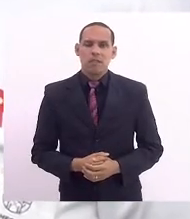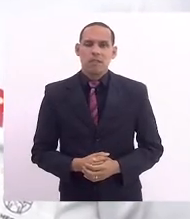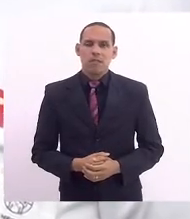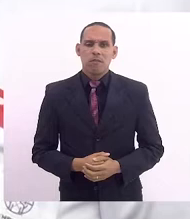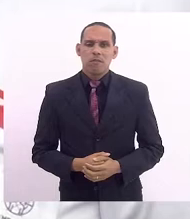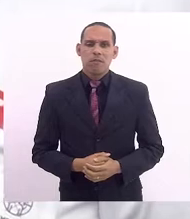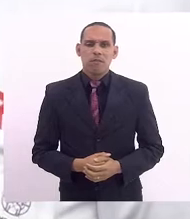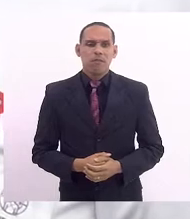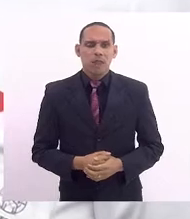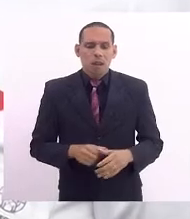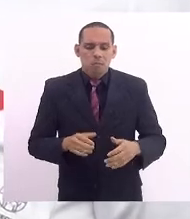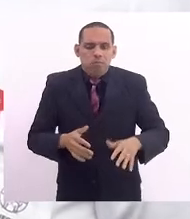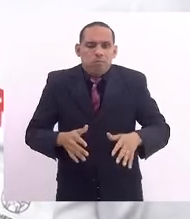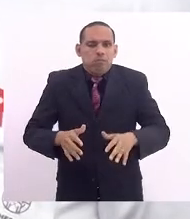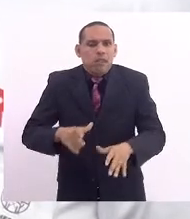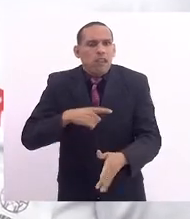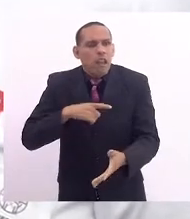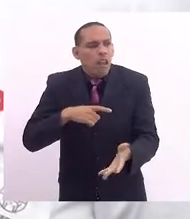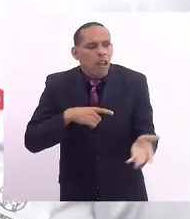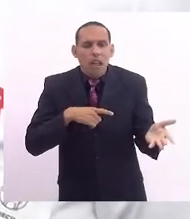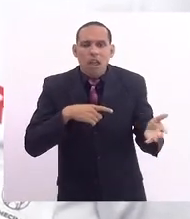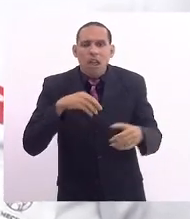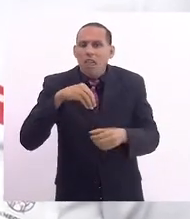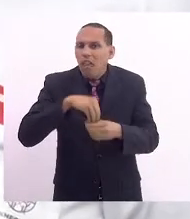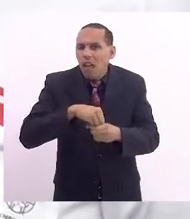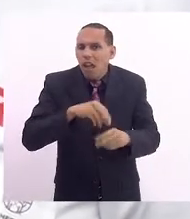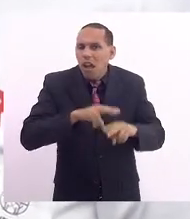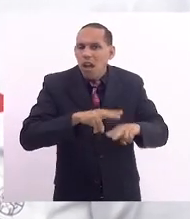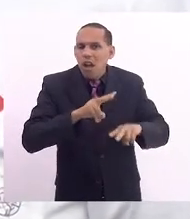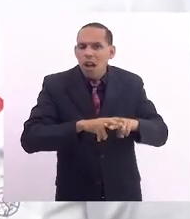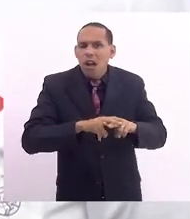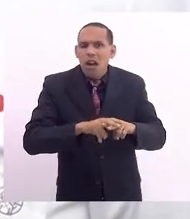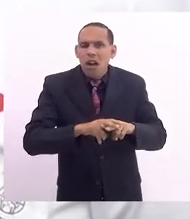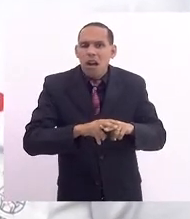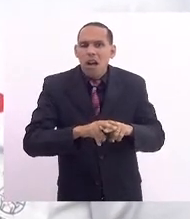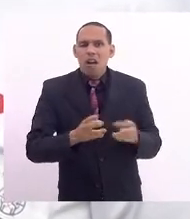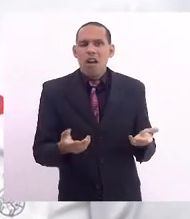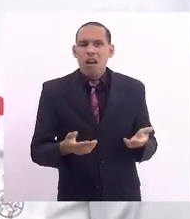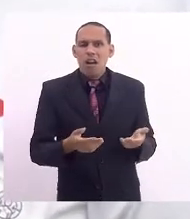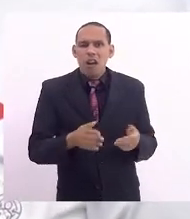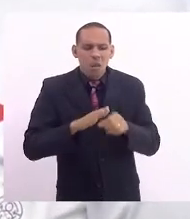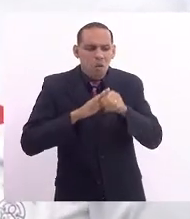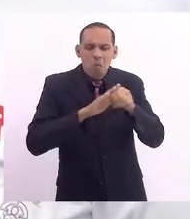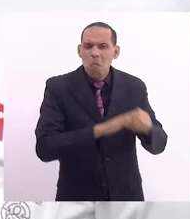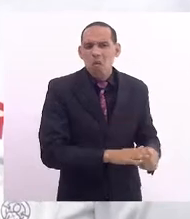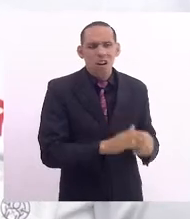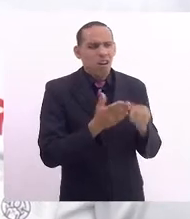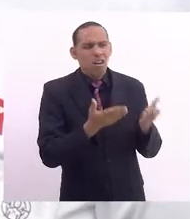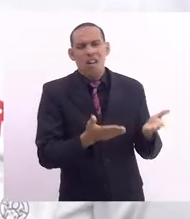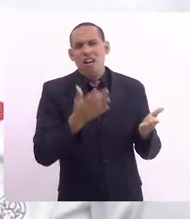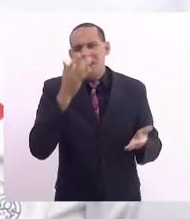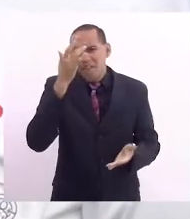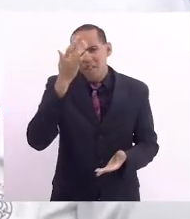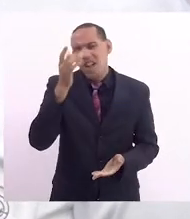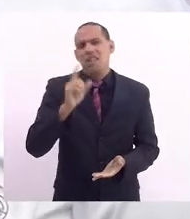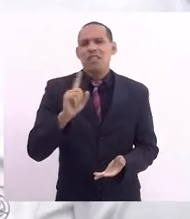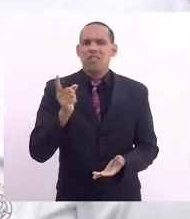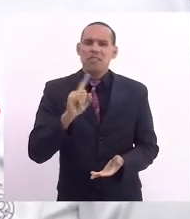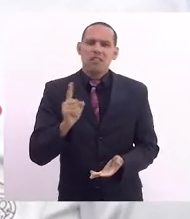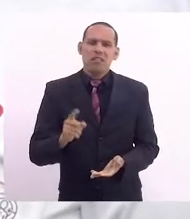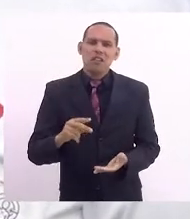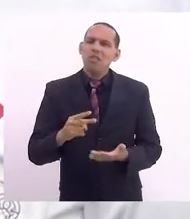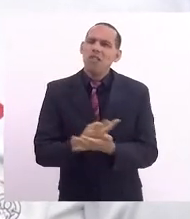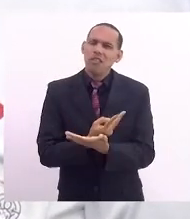tendo convulsão na prisão, passando por humilhações, que não é nem um pouco fácil o que acontece lá